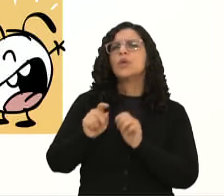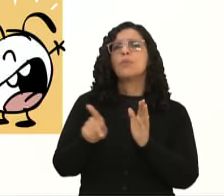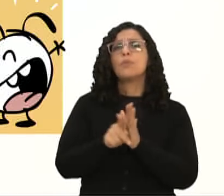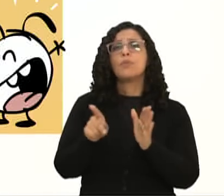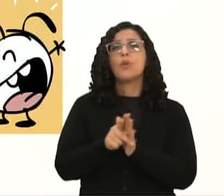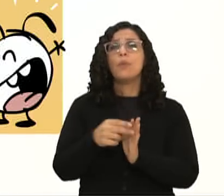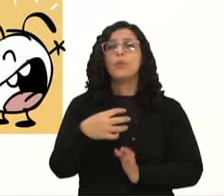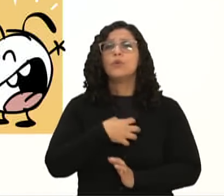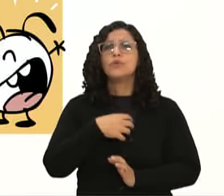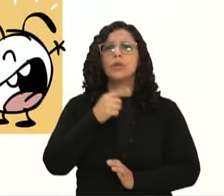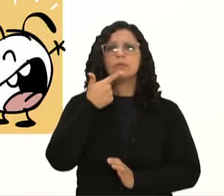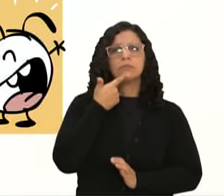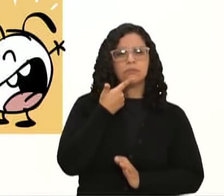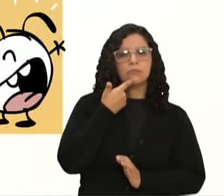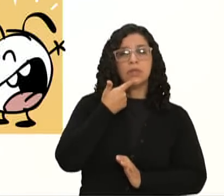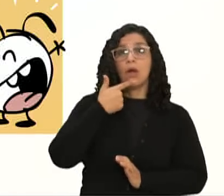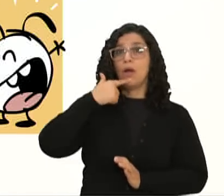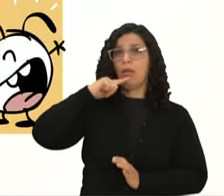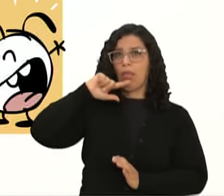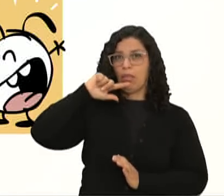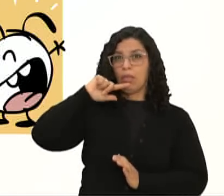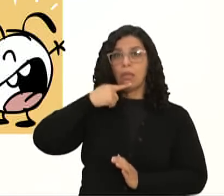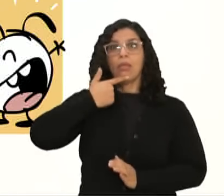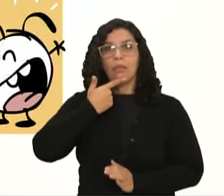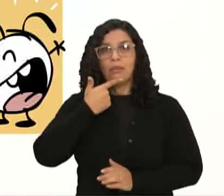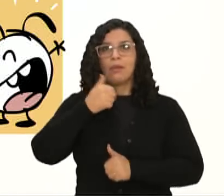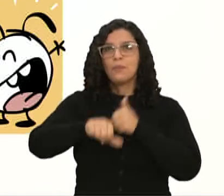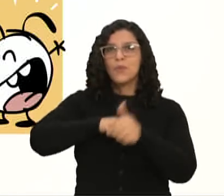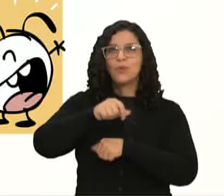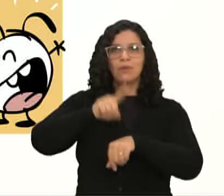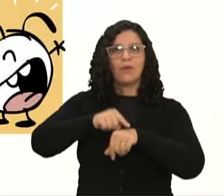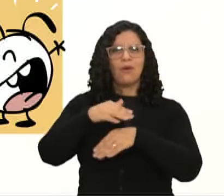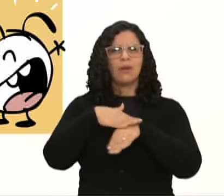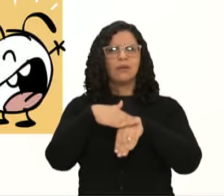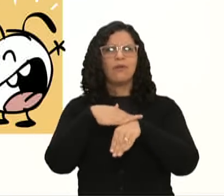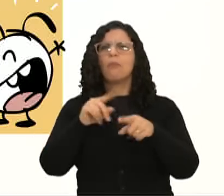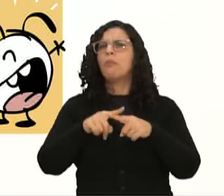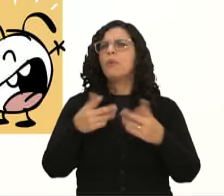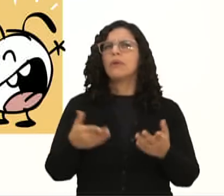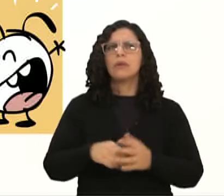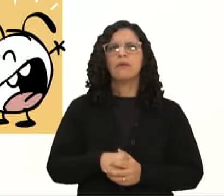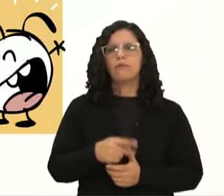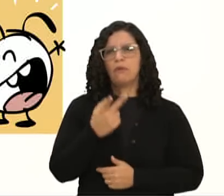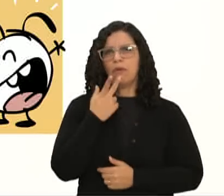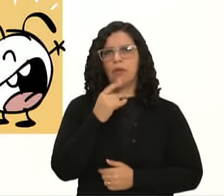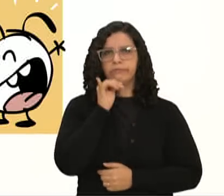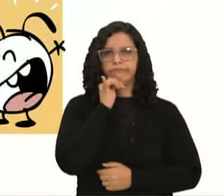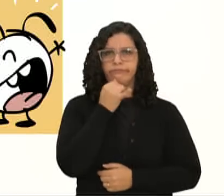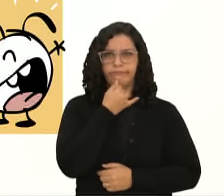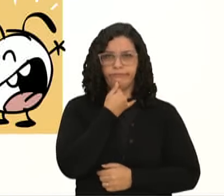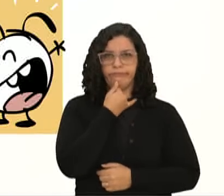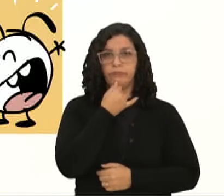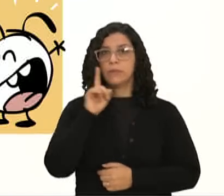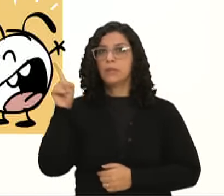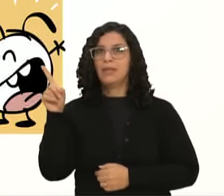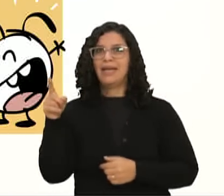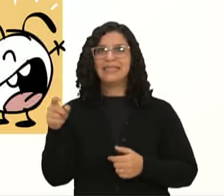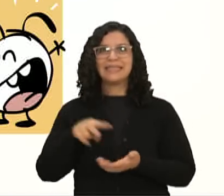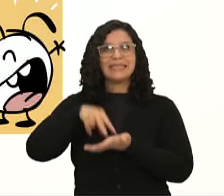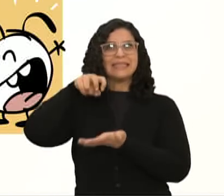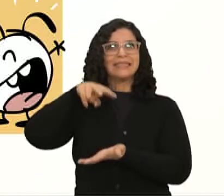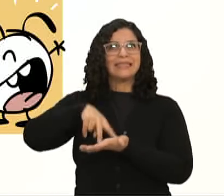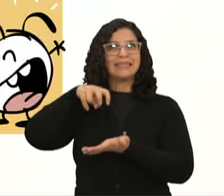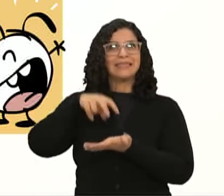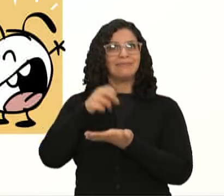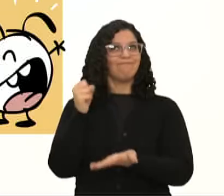de humor do personagem mudasse durante a conversa? Percebam que aqui, ó, I'm not happy. E lá no último,